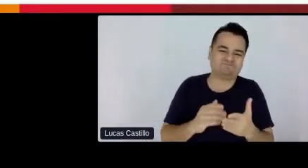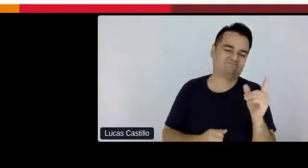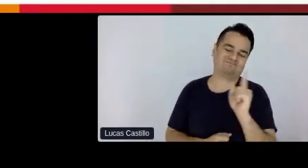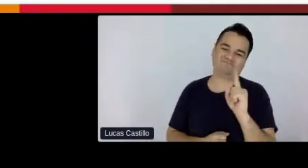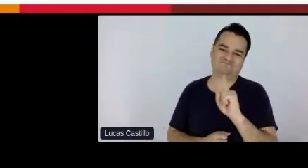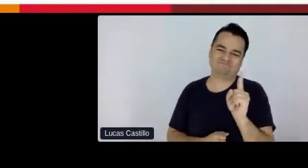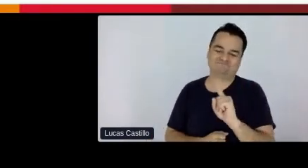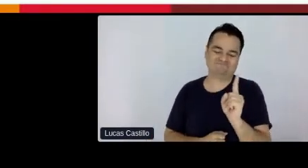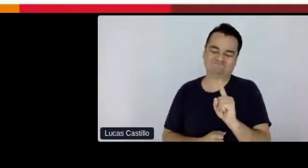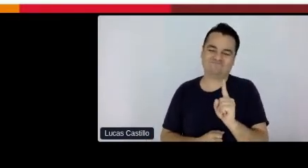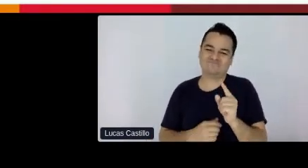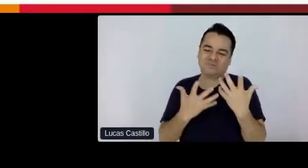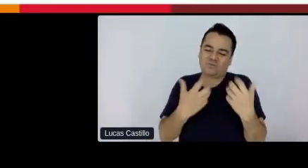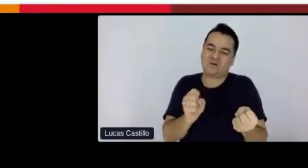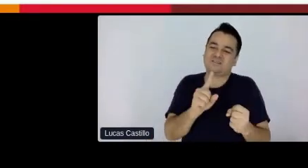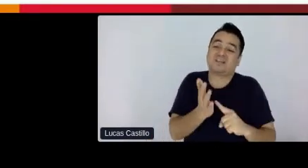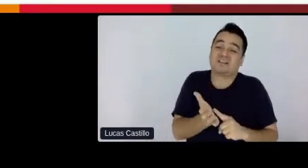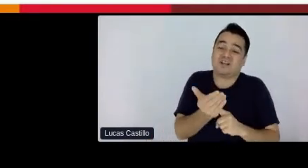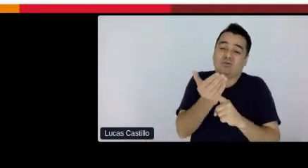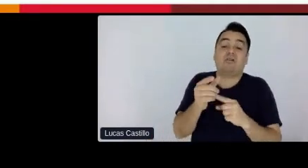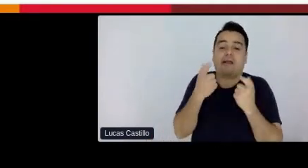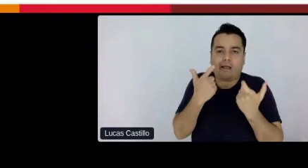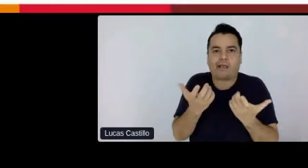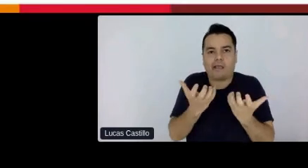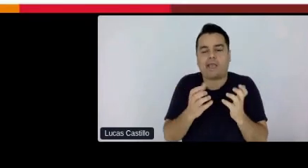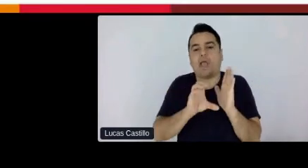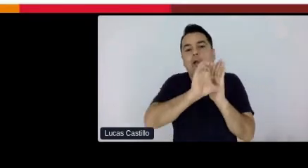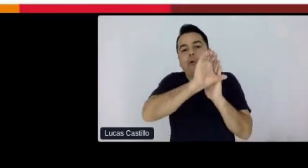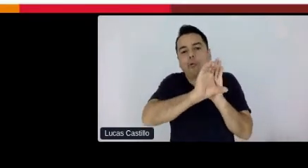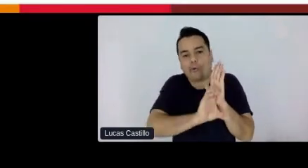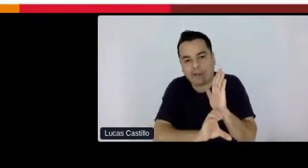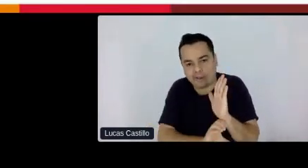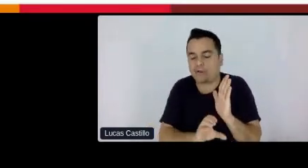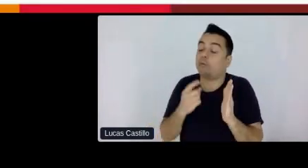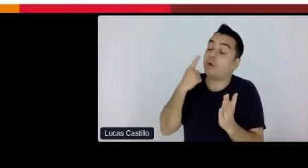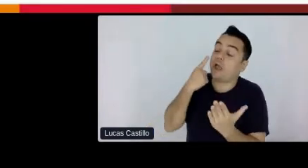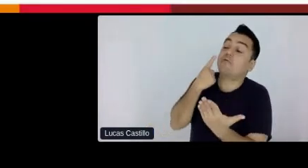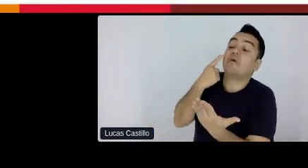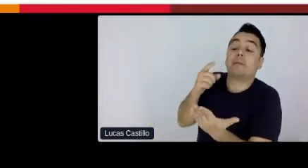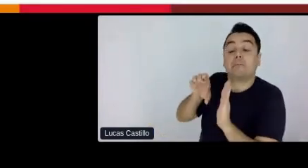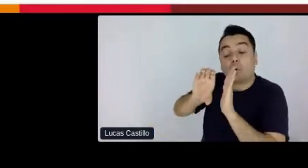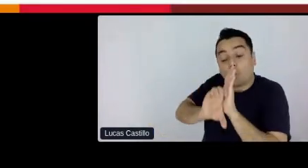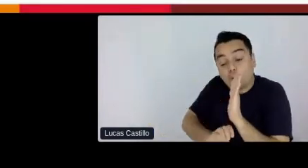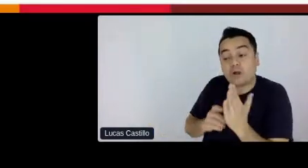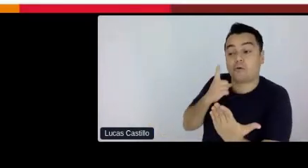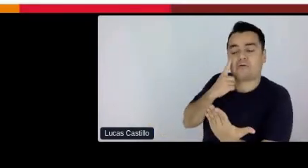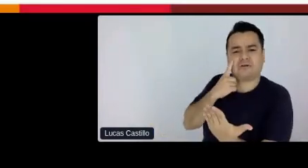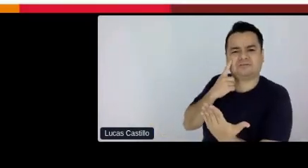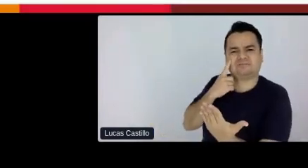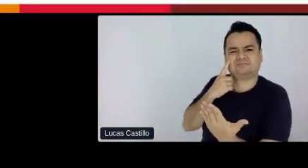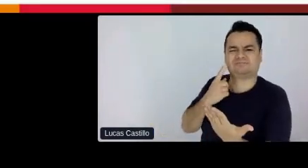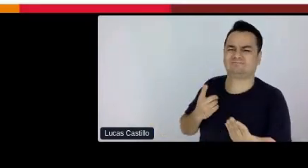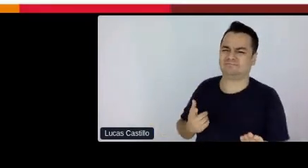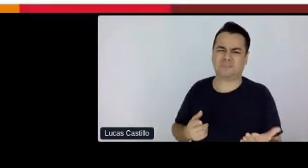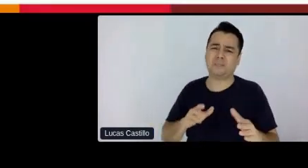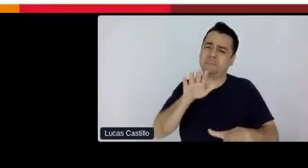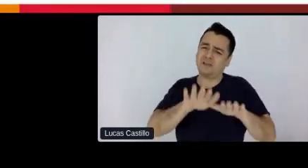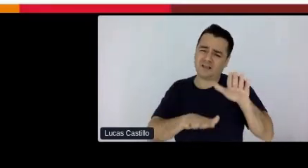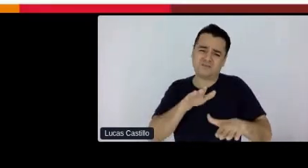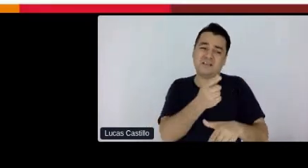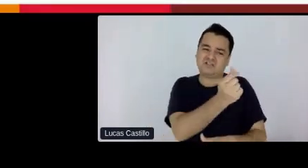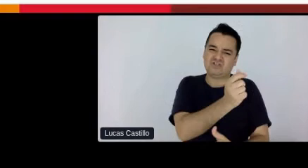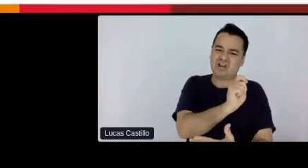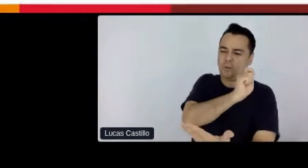questão do currículo, e a gente até entende, porque às vezes nem a pessoa as empresas não têm condições de estar contratando a plataforma,